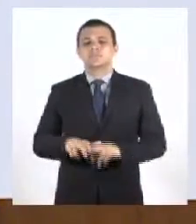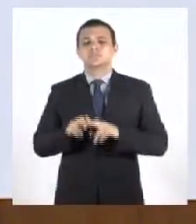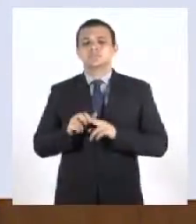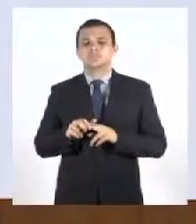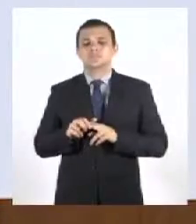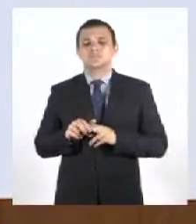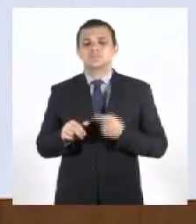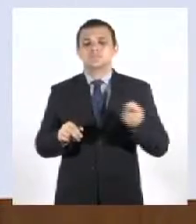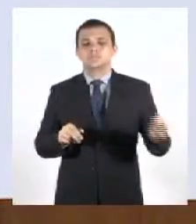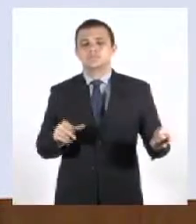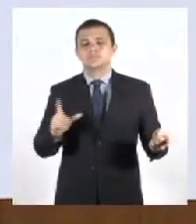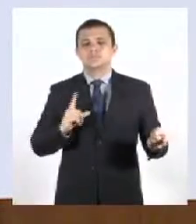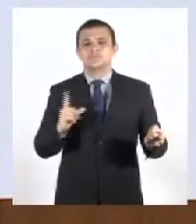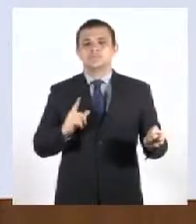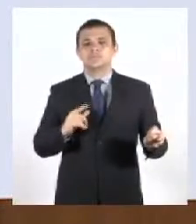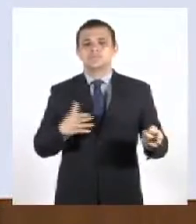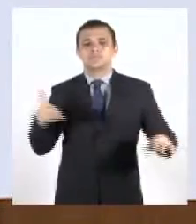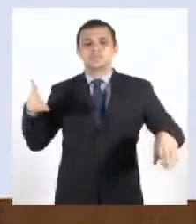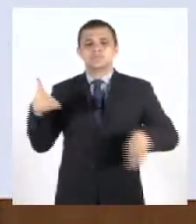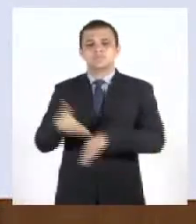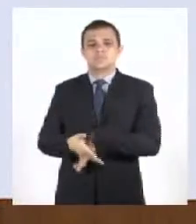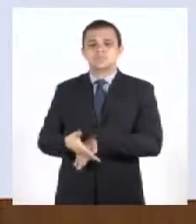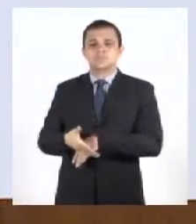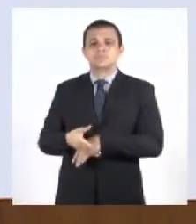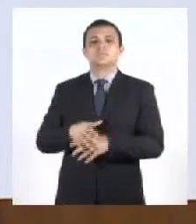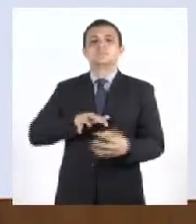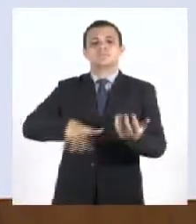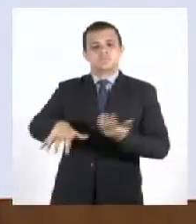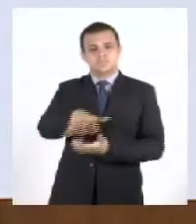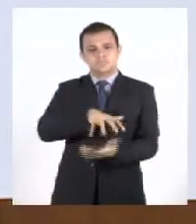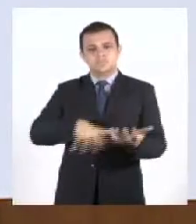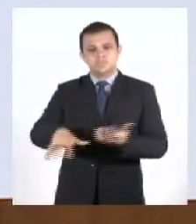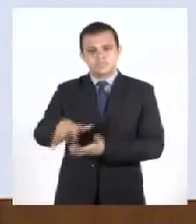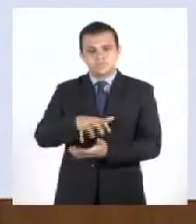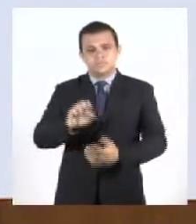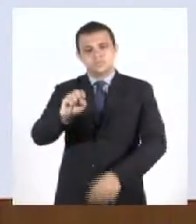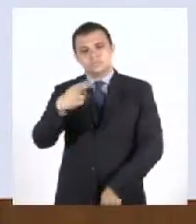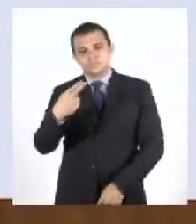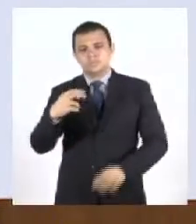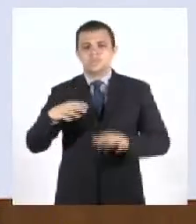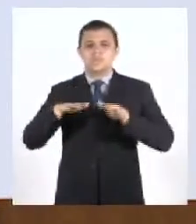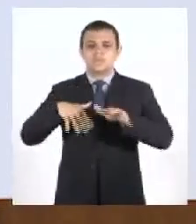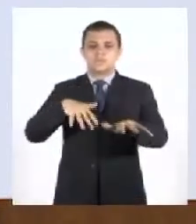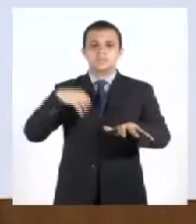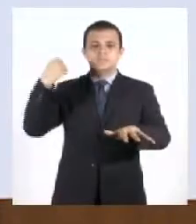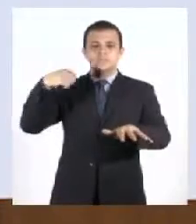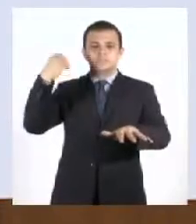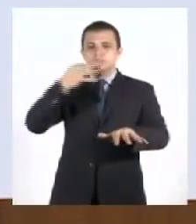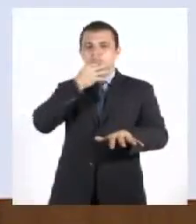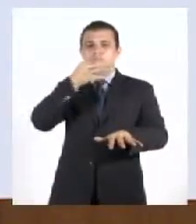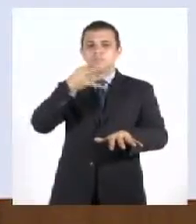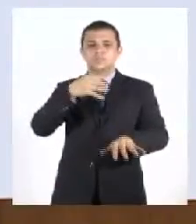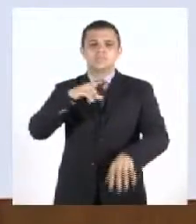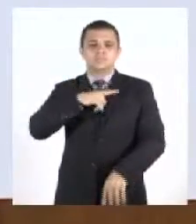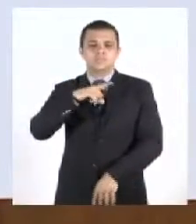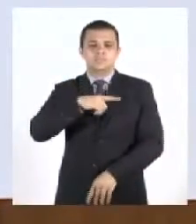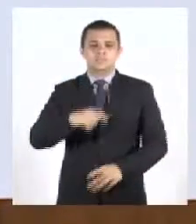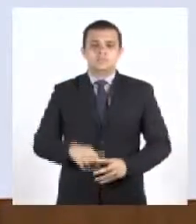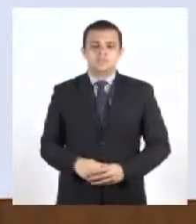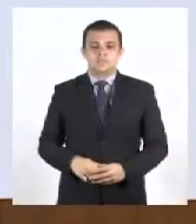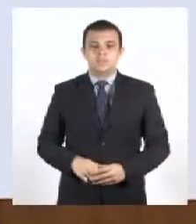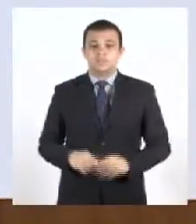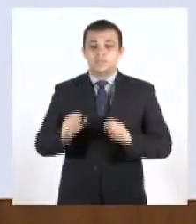de participação em movimentos de cunho reivindicatório ou de manifestações de pensamento, a